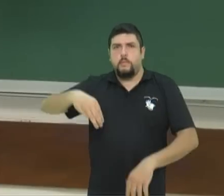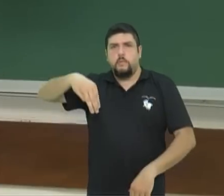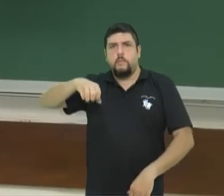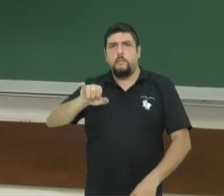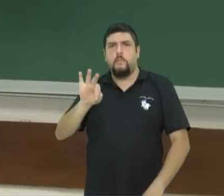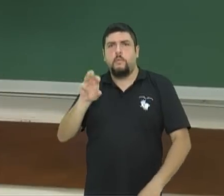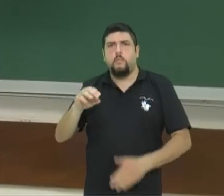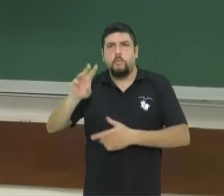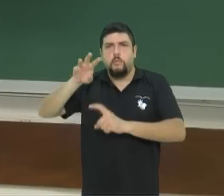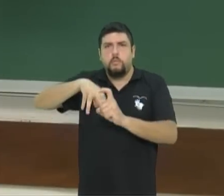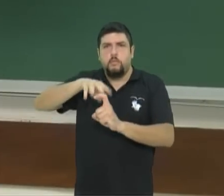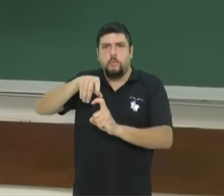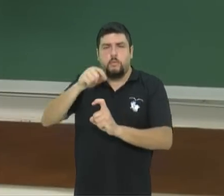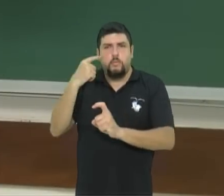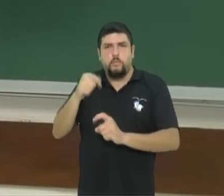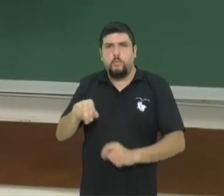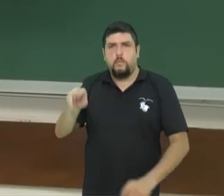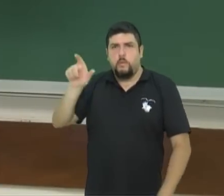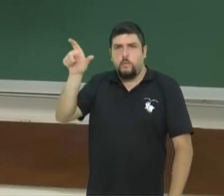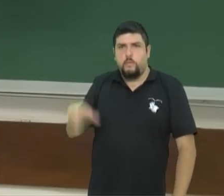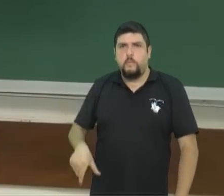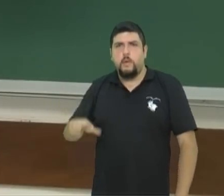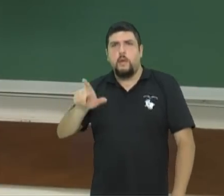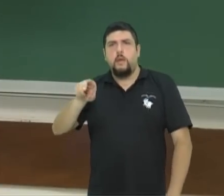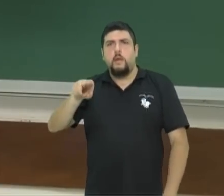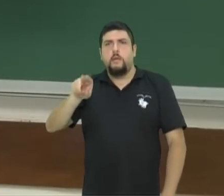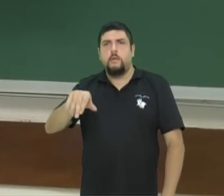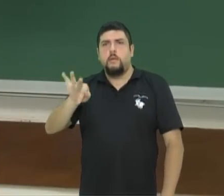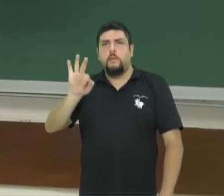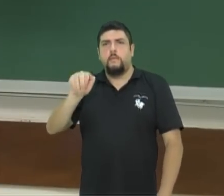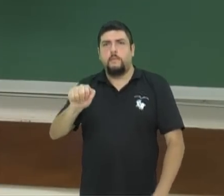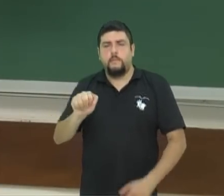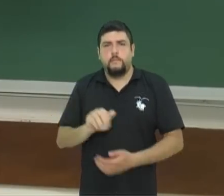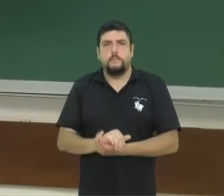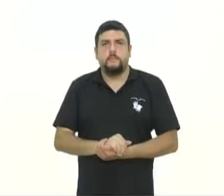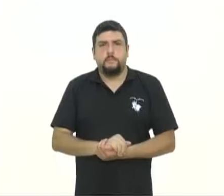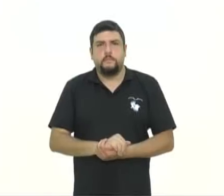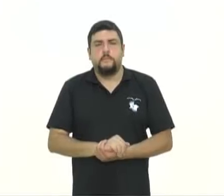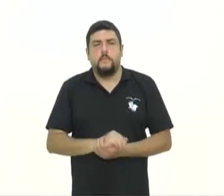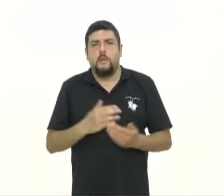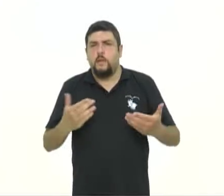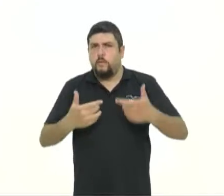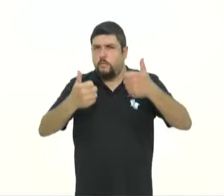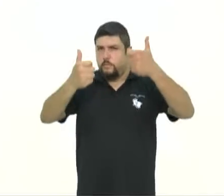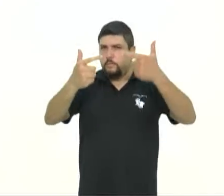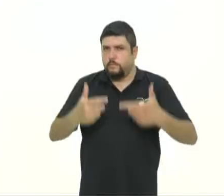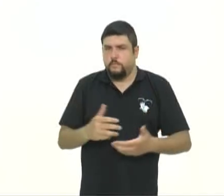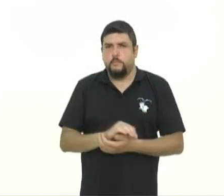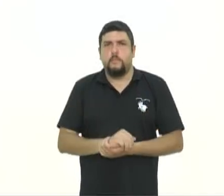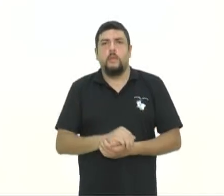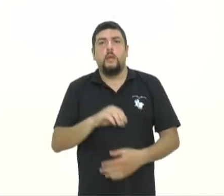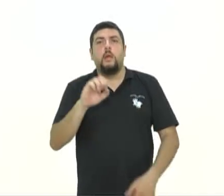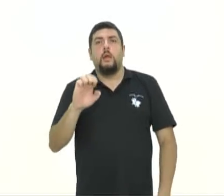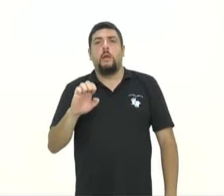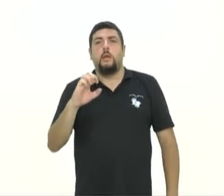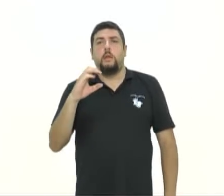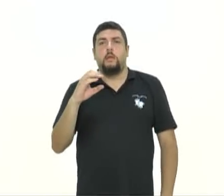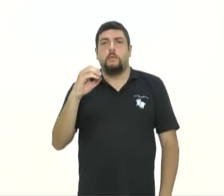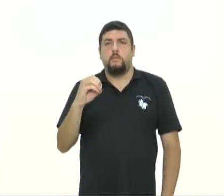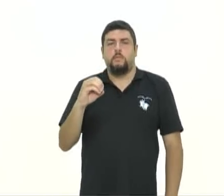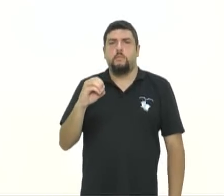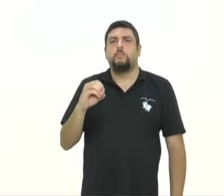sua origem na mitologia grega, né? Então vamos ver aqui um pouquinho, né, dessa lenda. Então, Eco foi